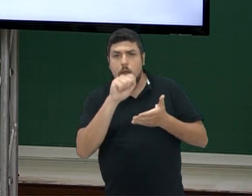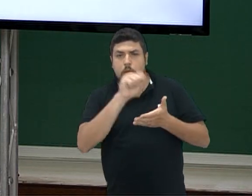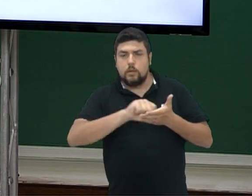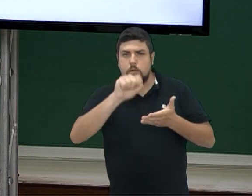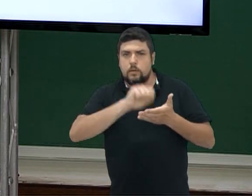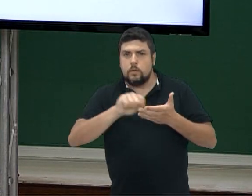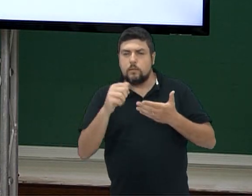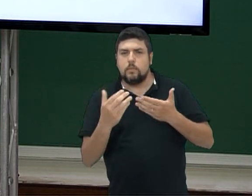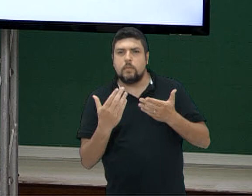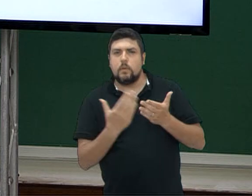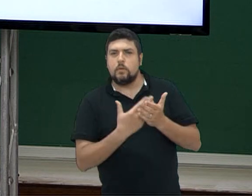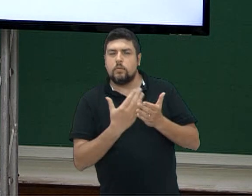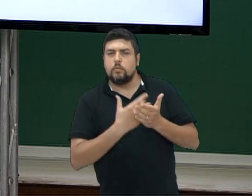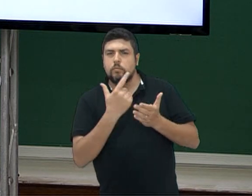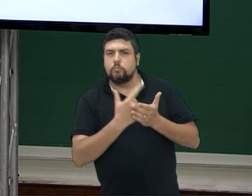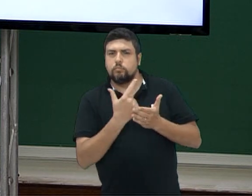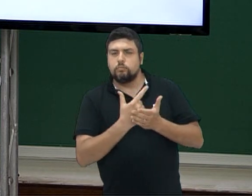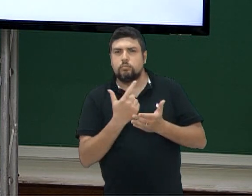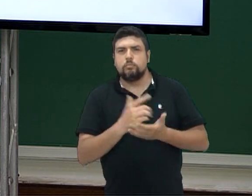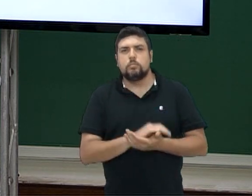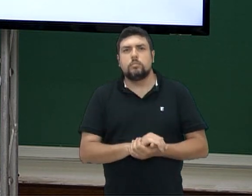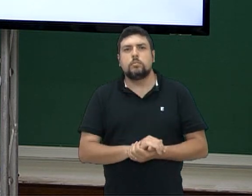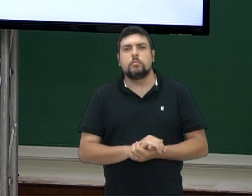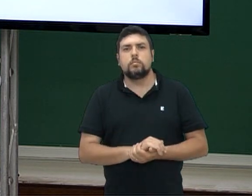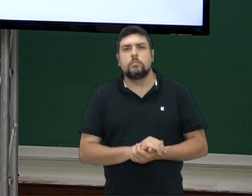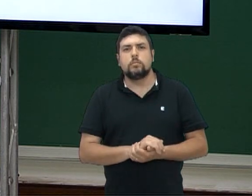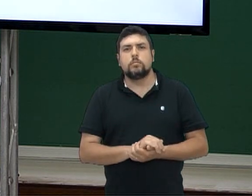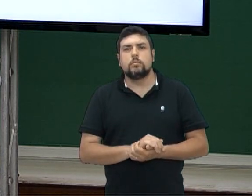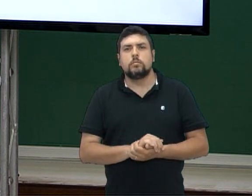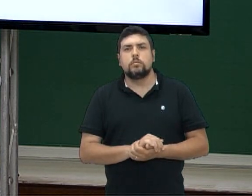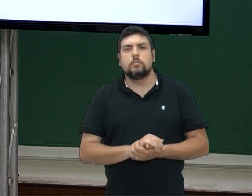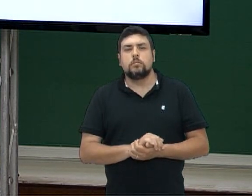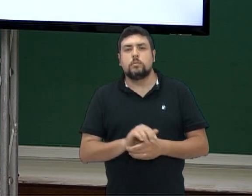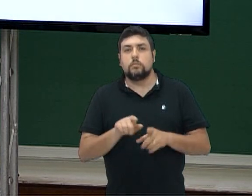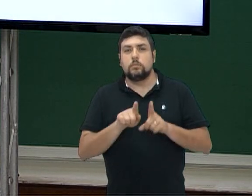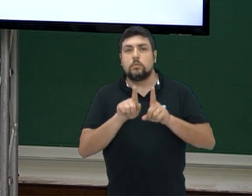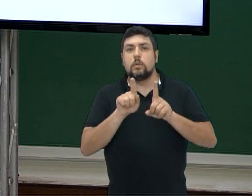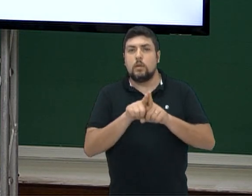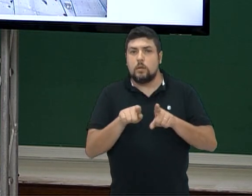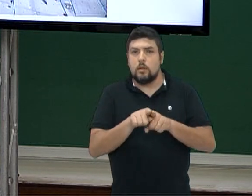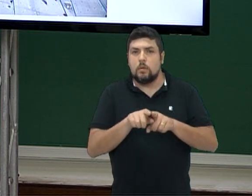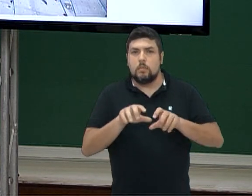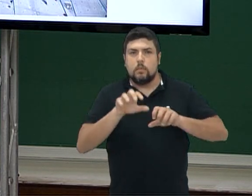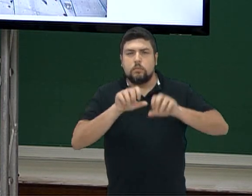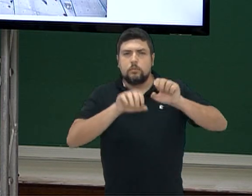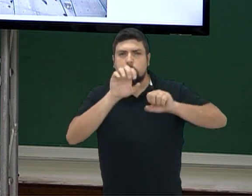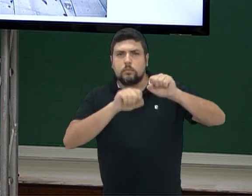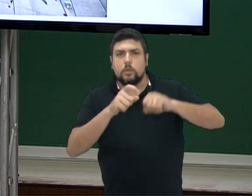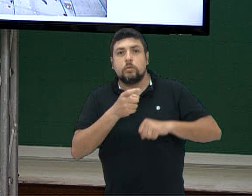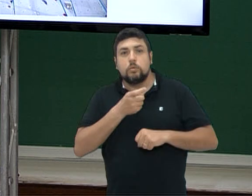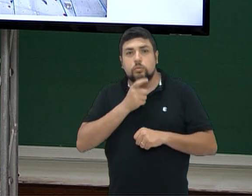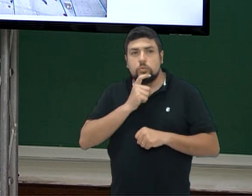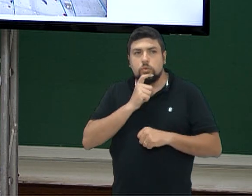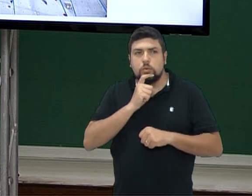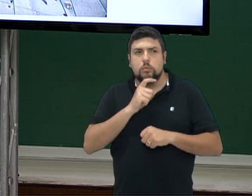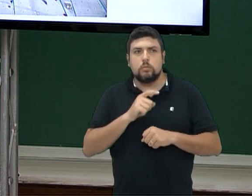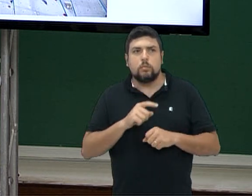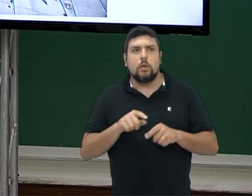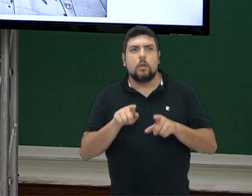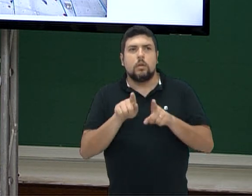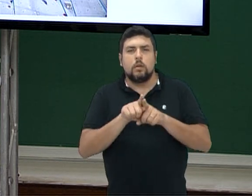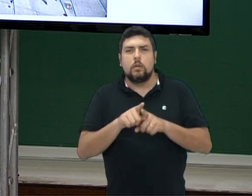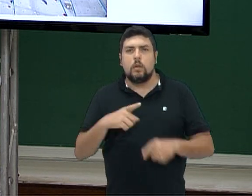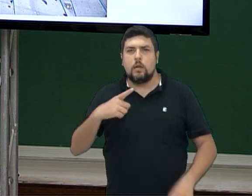solo livre. Temos também a escalada em gelo e a escalada indoor. Dentro da escalada indoor, nós